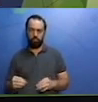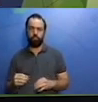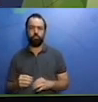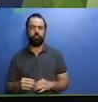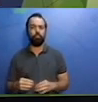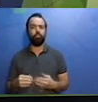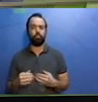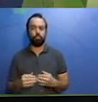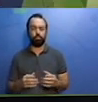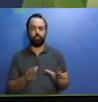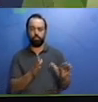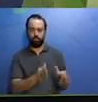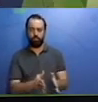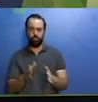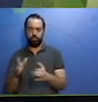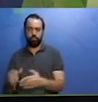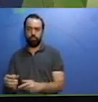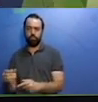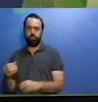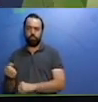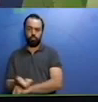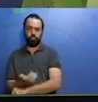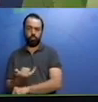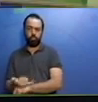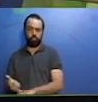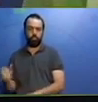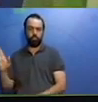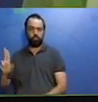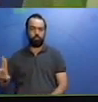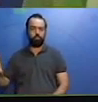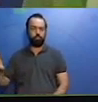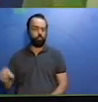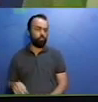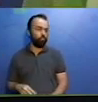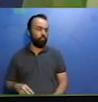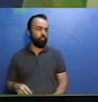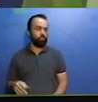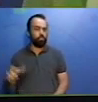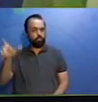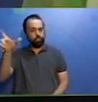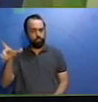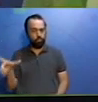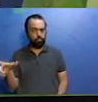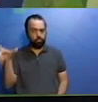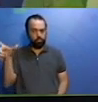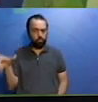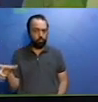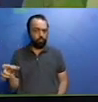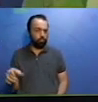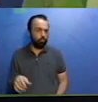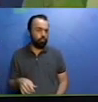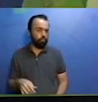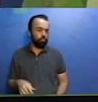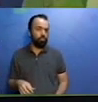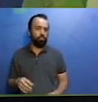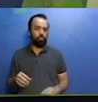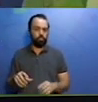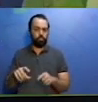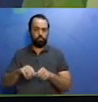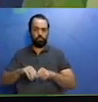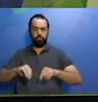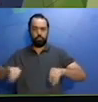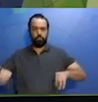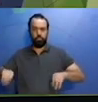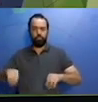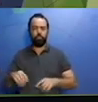próximo processo, que é a destilação fracionada. Aqui, nesse processo de destilação, é que ele vai ser separado